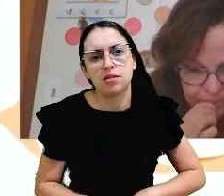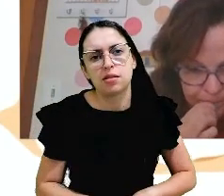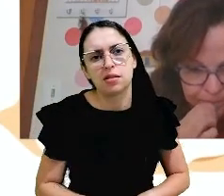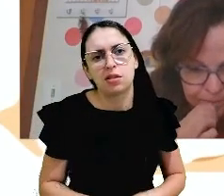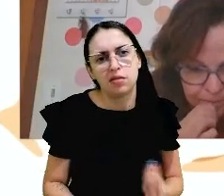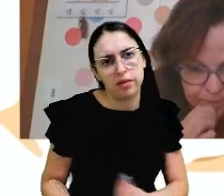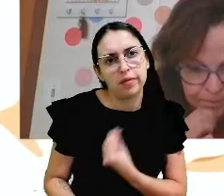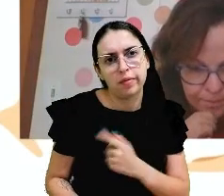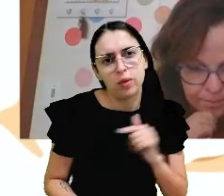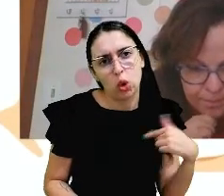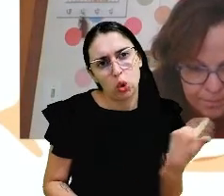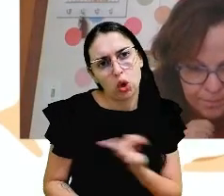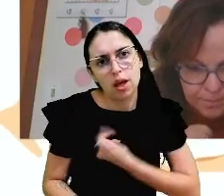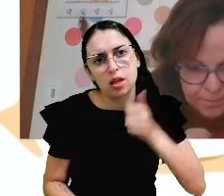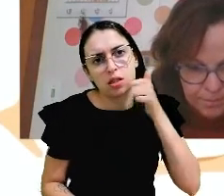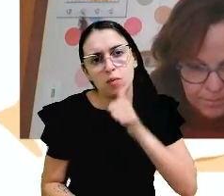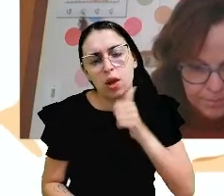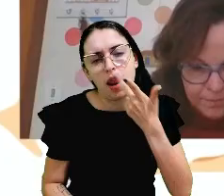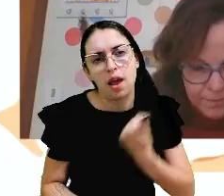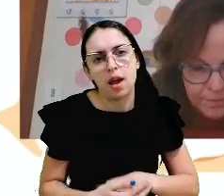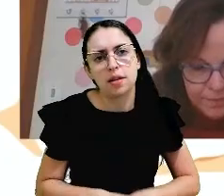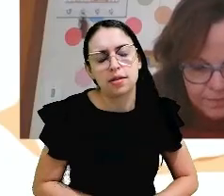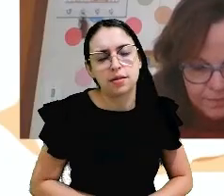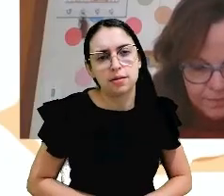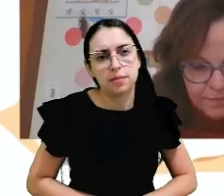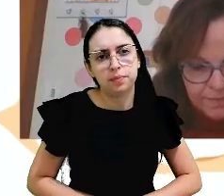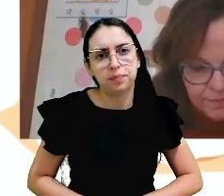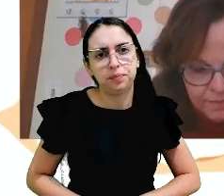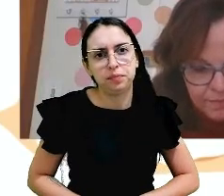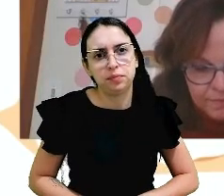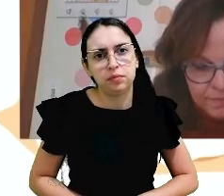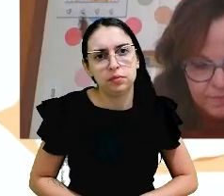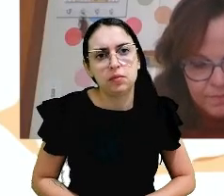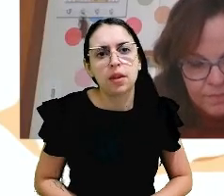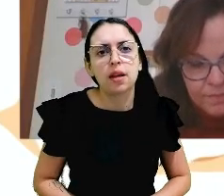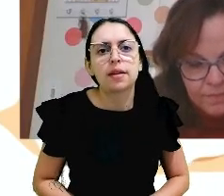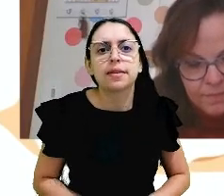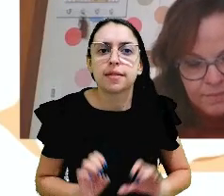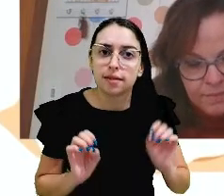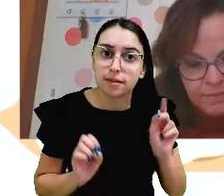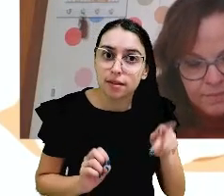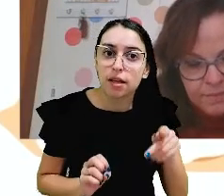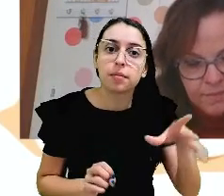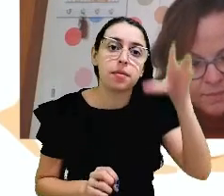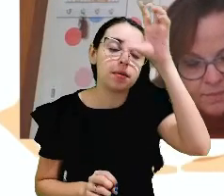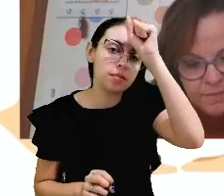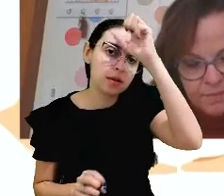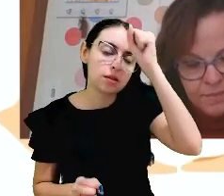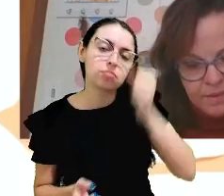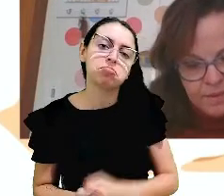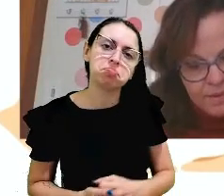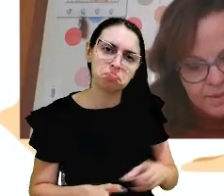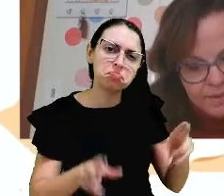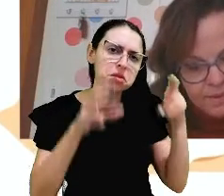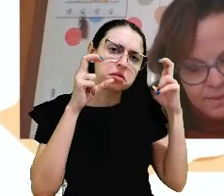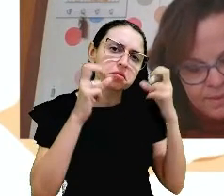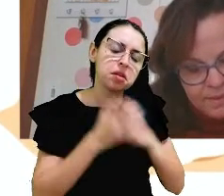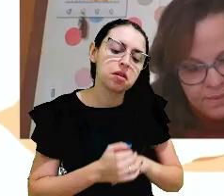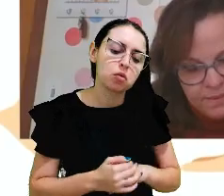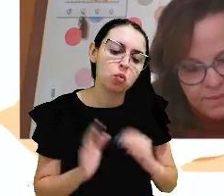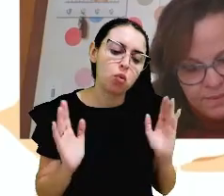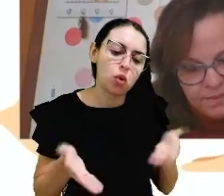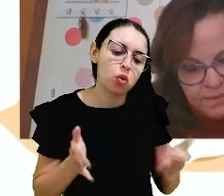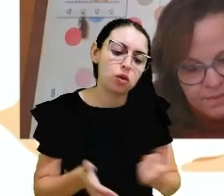todos nós, né, todas as mulheres, nós enquanto mulheres. Então, é sempre um aprendizado. Foi muito interessante hoje a